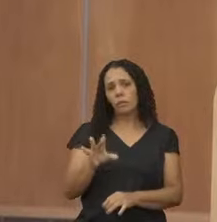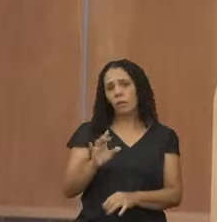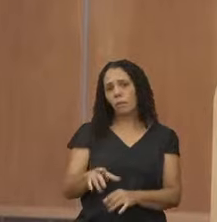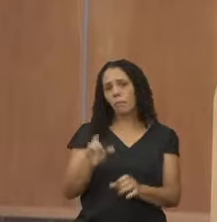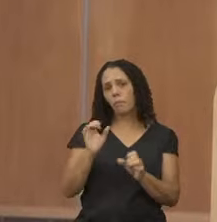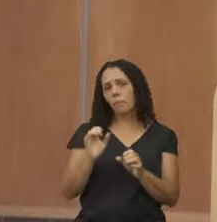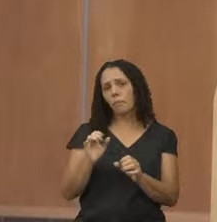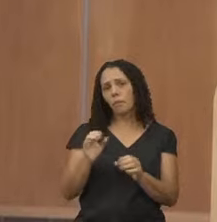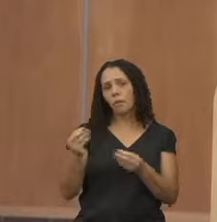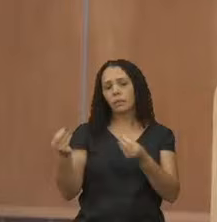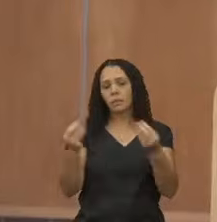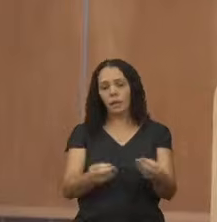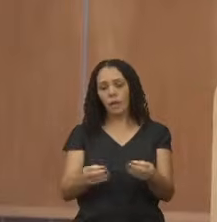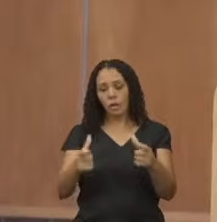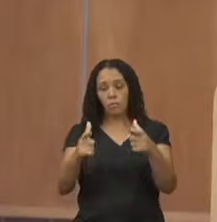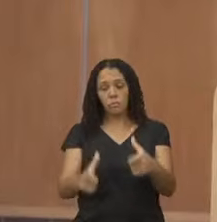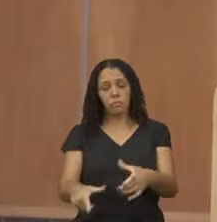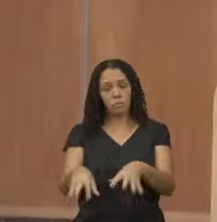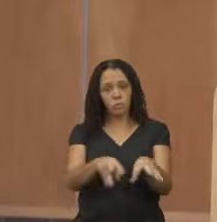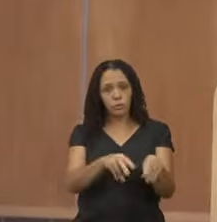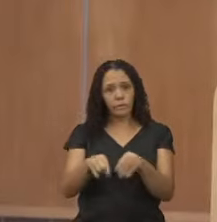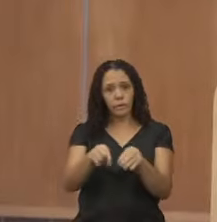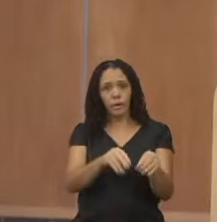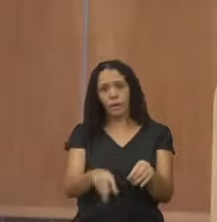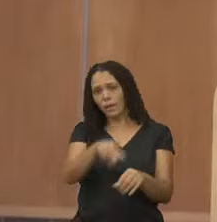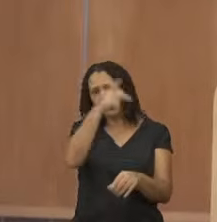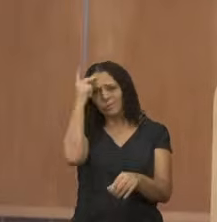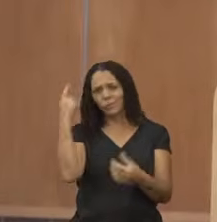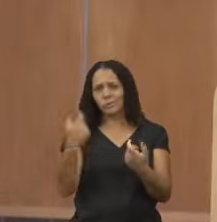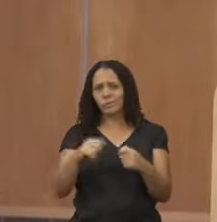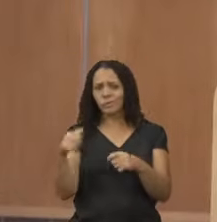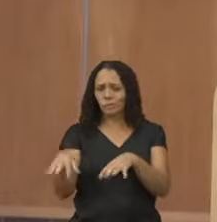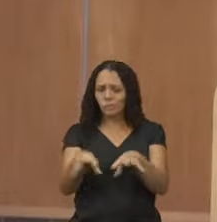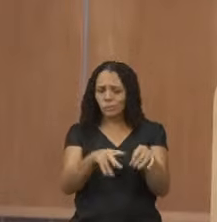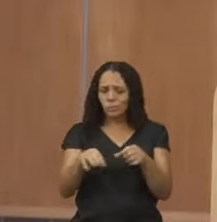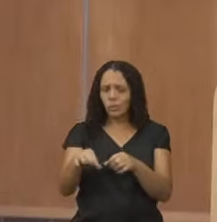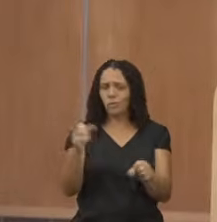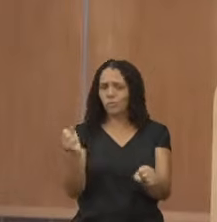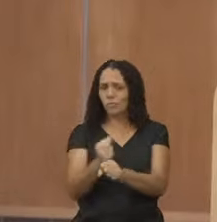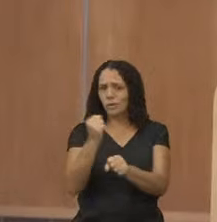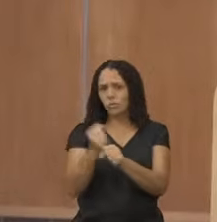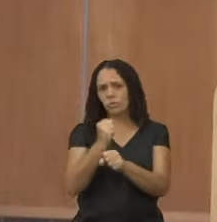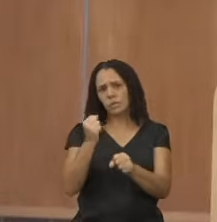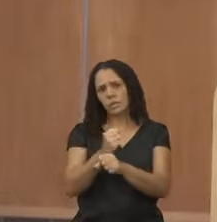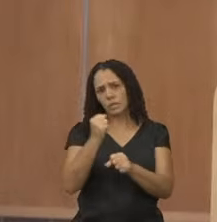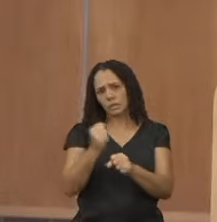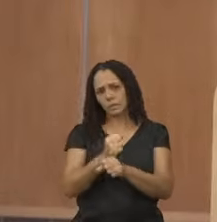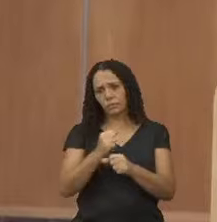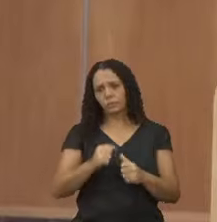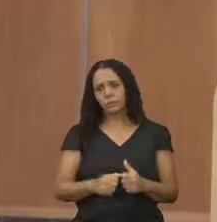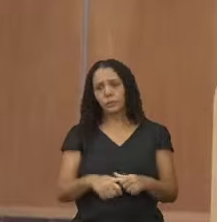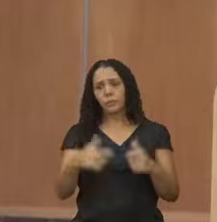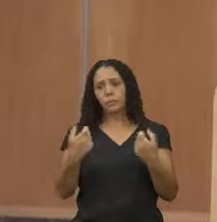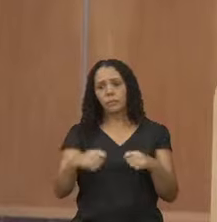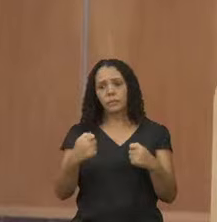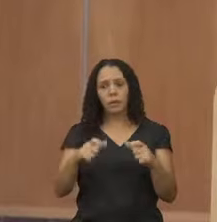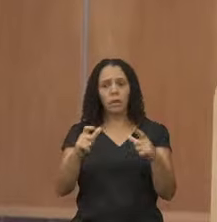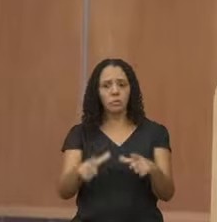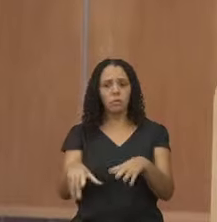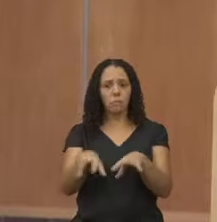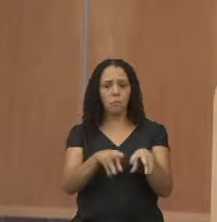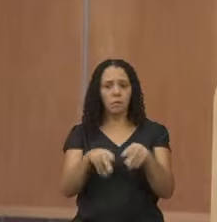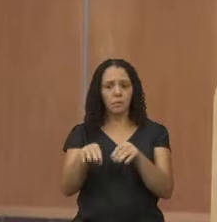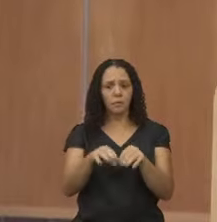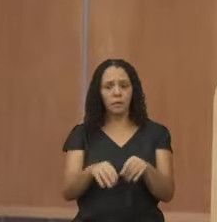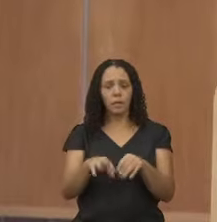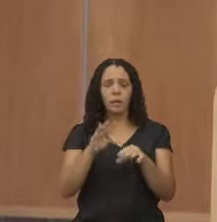só o terreno. O povo precisa de terreno para construir. Não precisa até disso aqui, precisa de terreno. Você fala, olha,